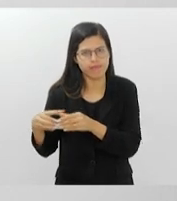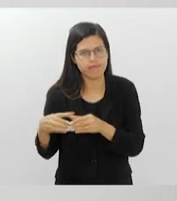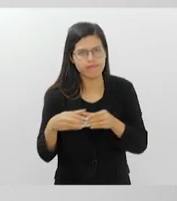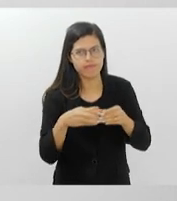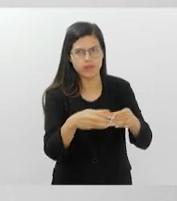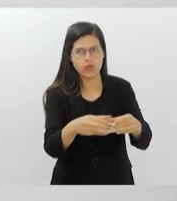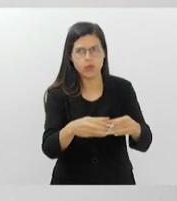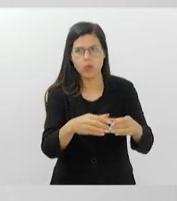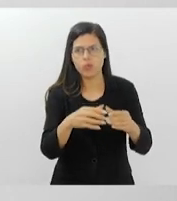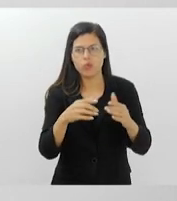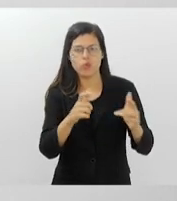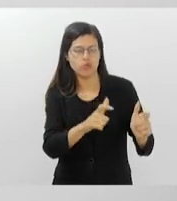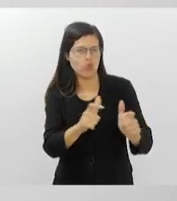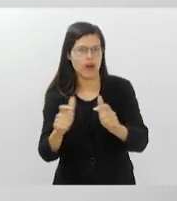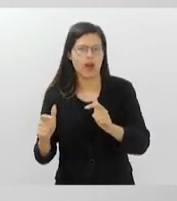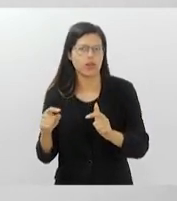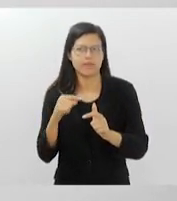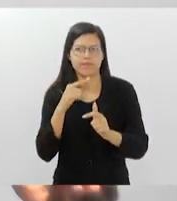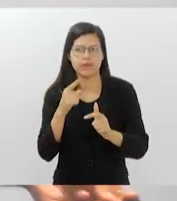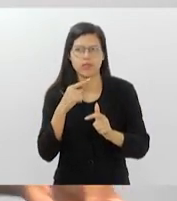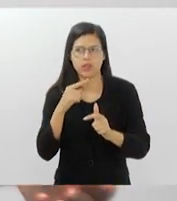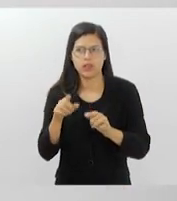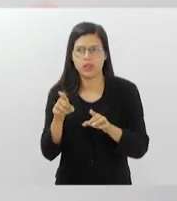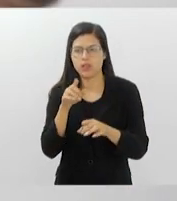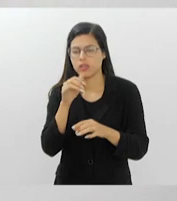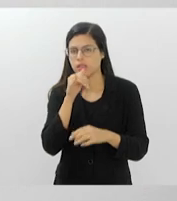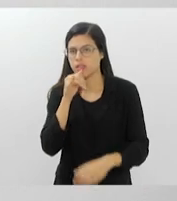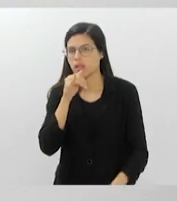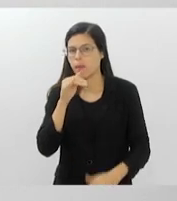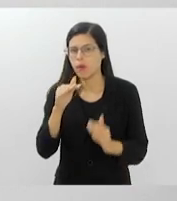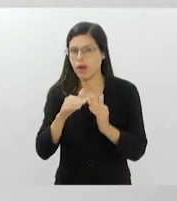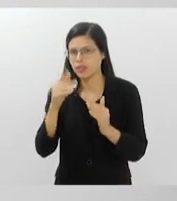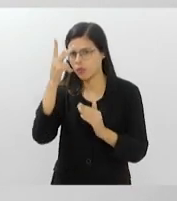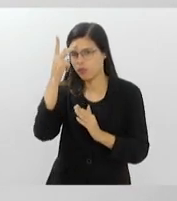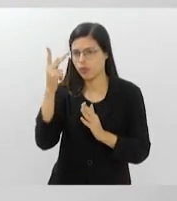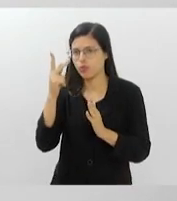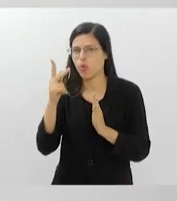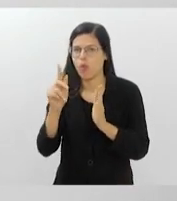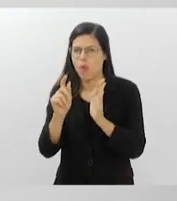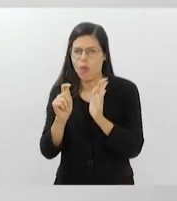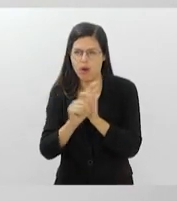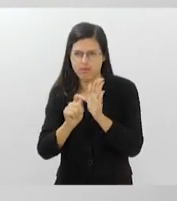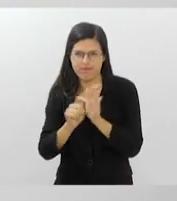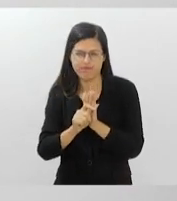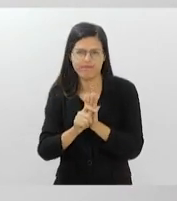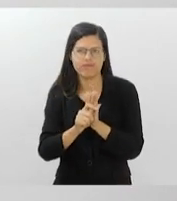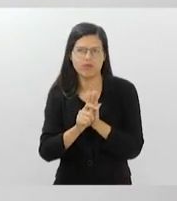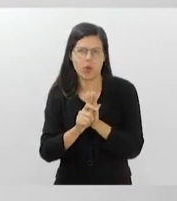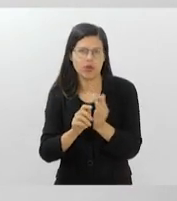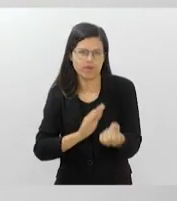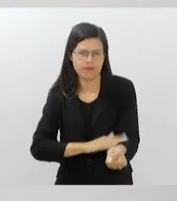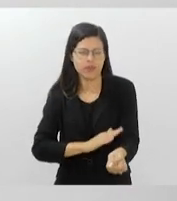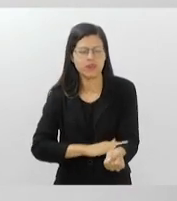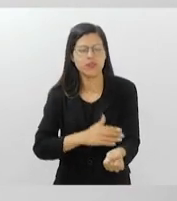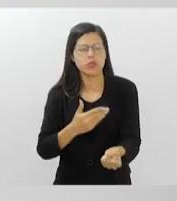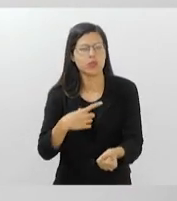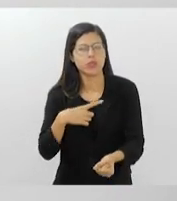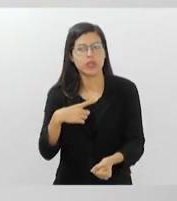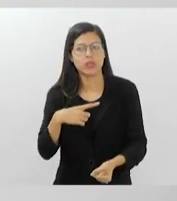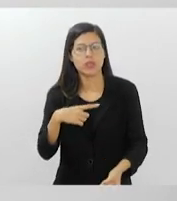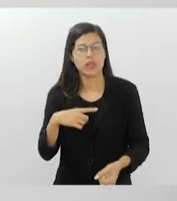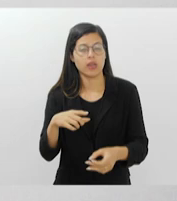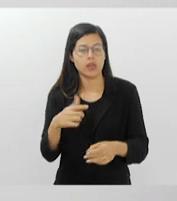não acessa como casos dependentes químic os bairros que não tem cobertura da estratégia de saúde da